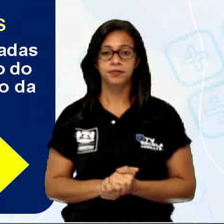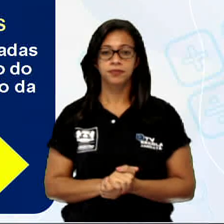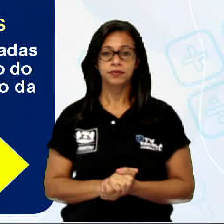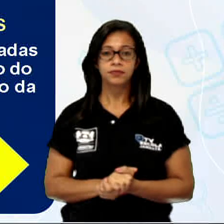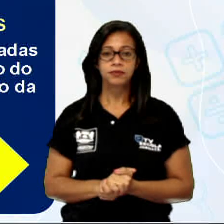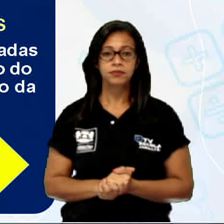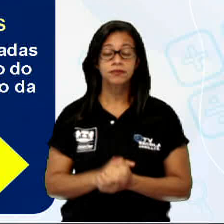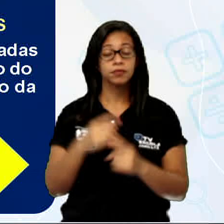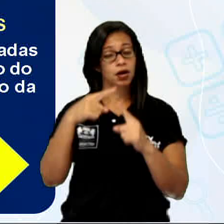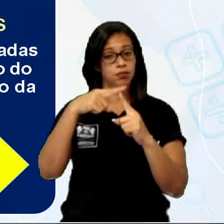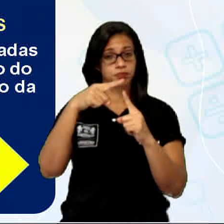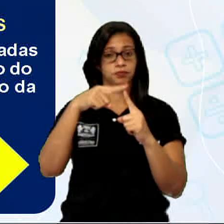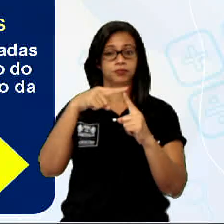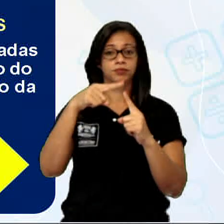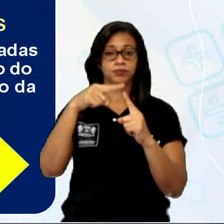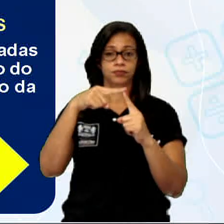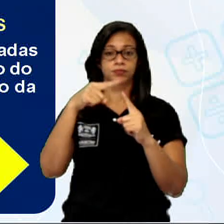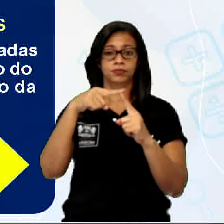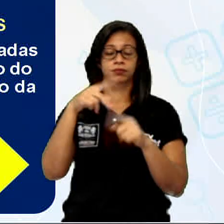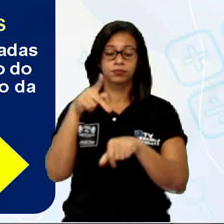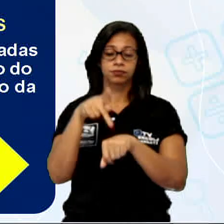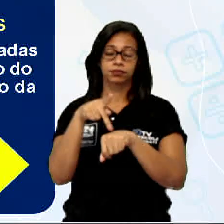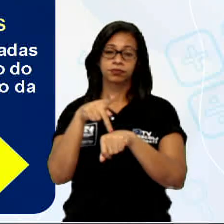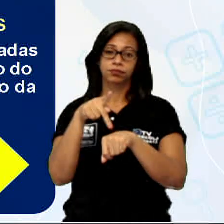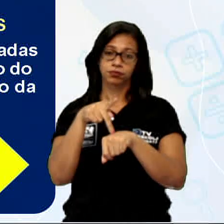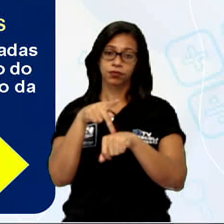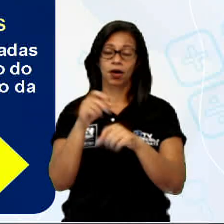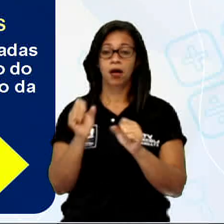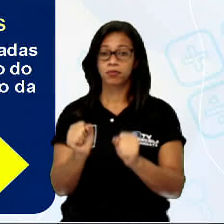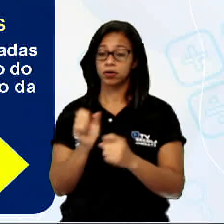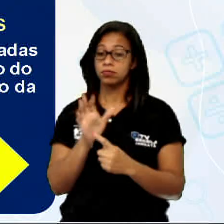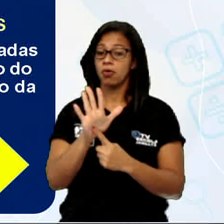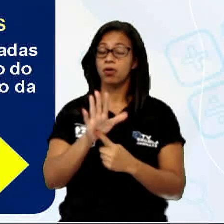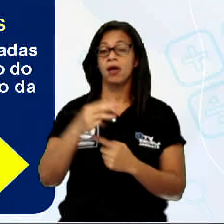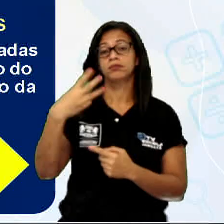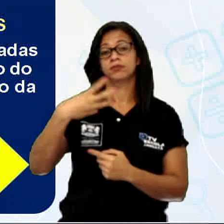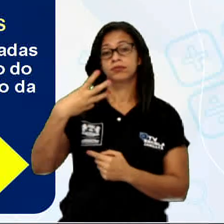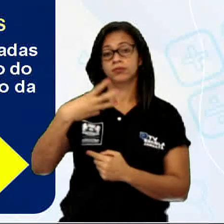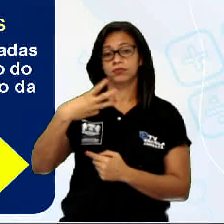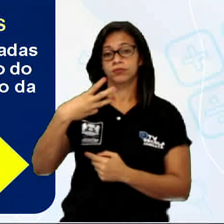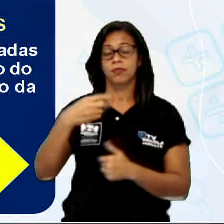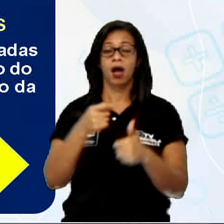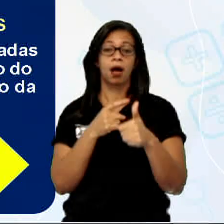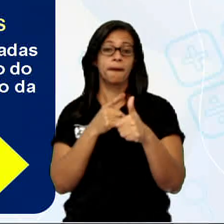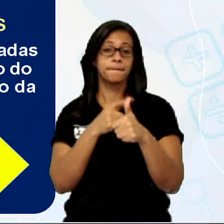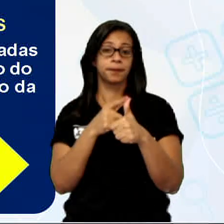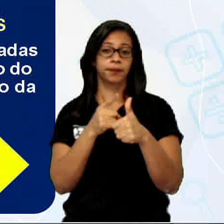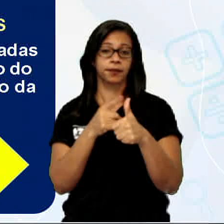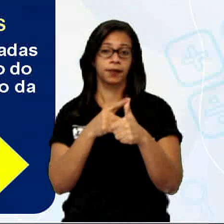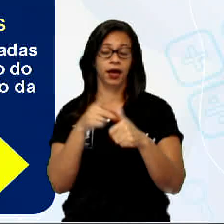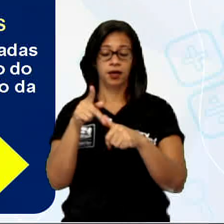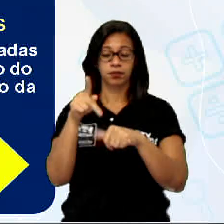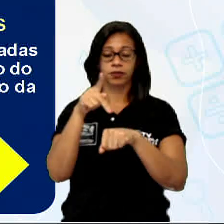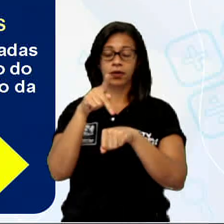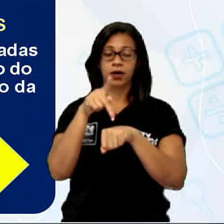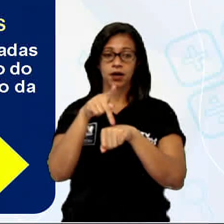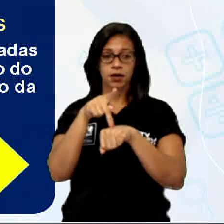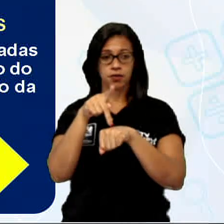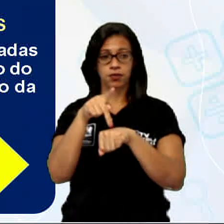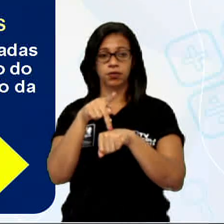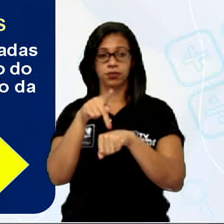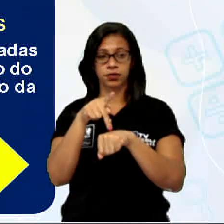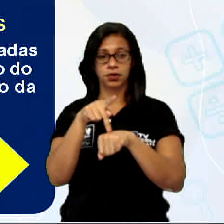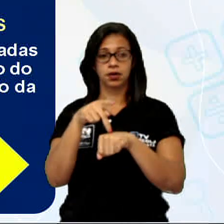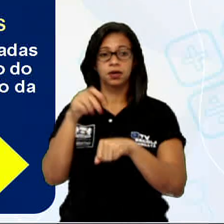Os tipos de rocha podem apresentar em três formas. Primeiro, temos as rochas